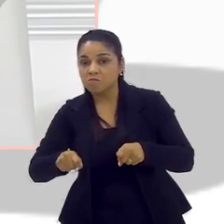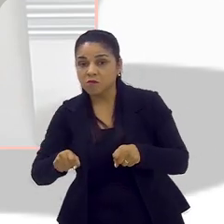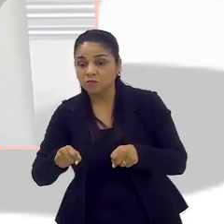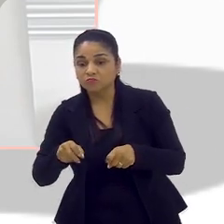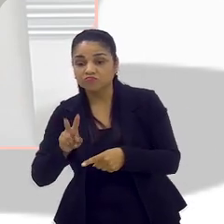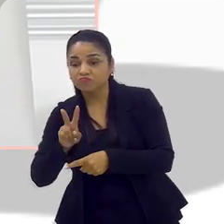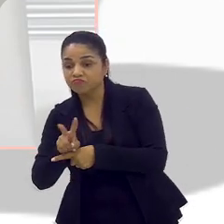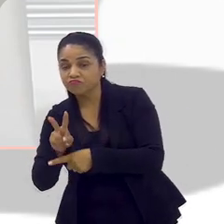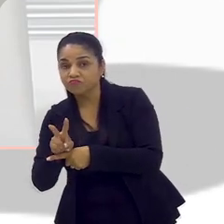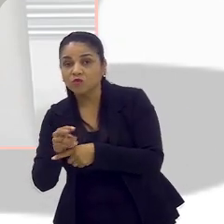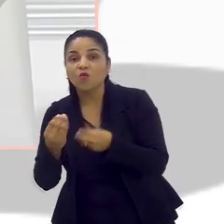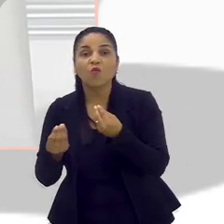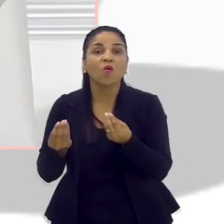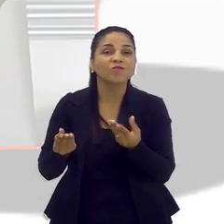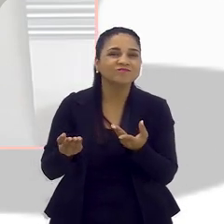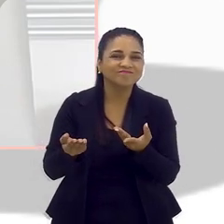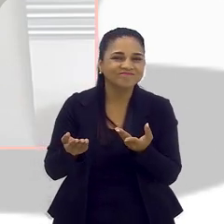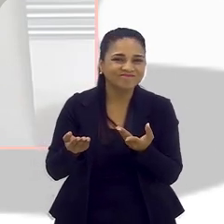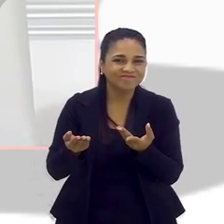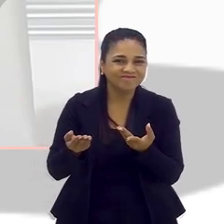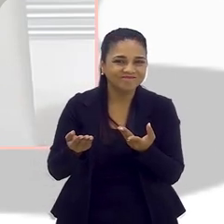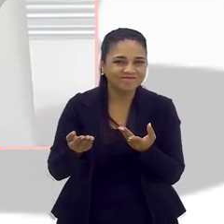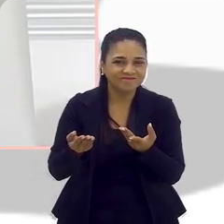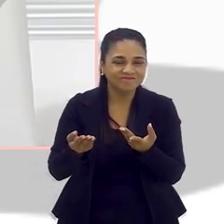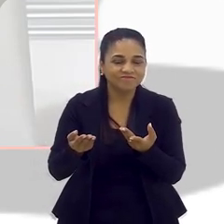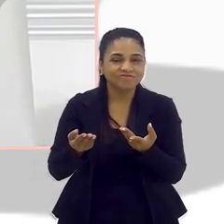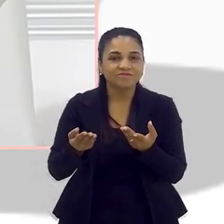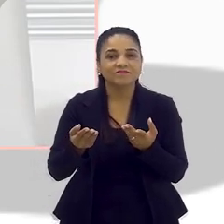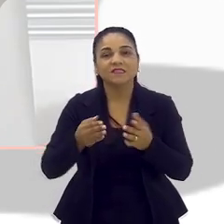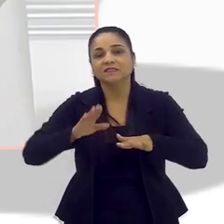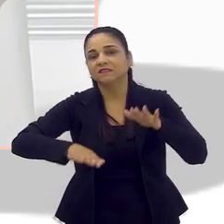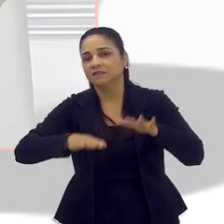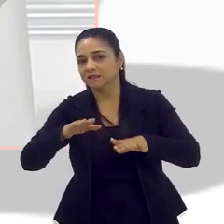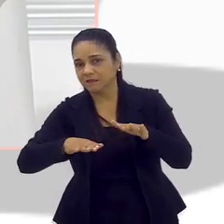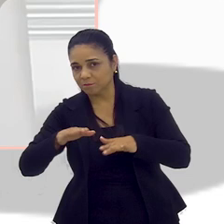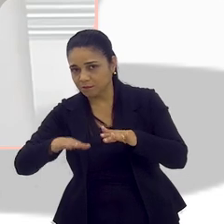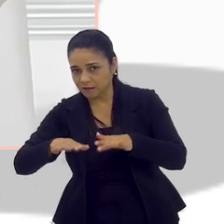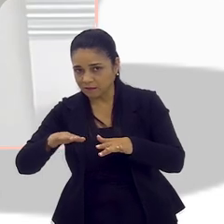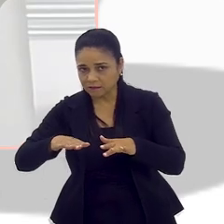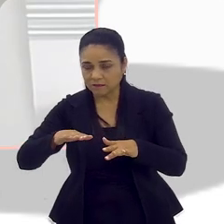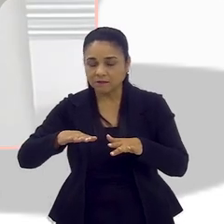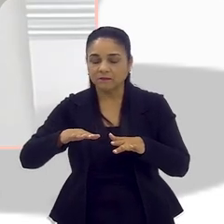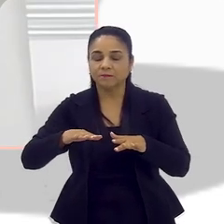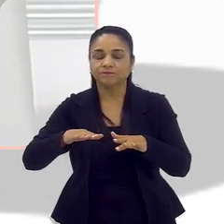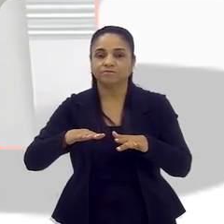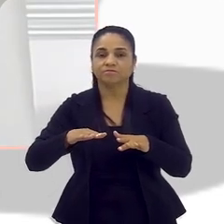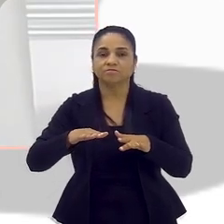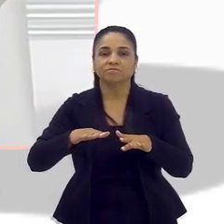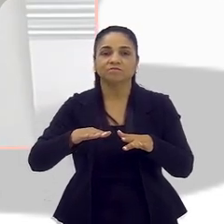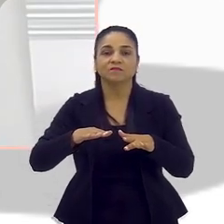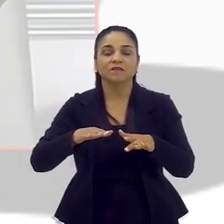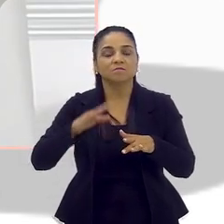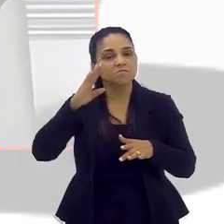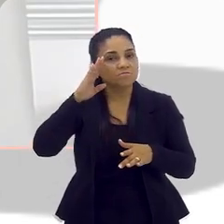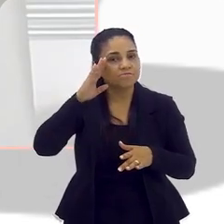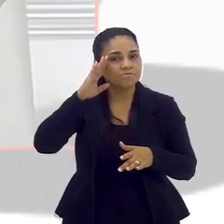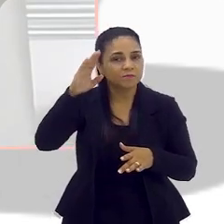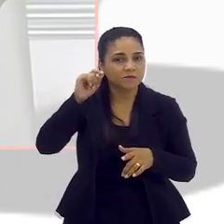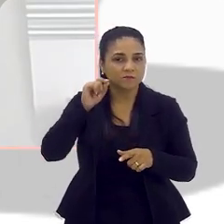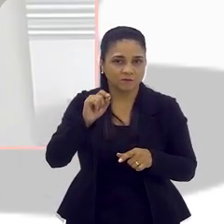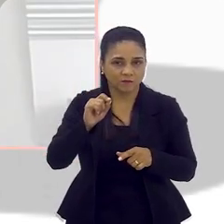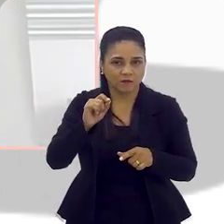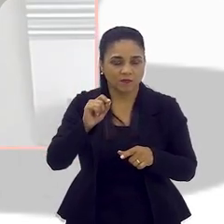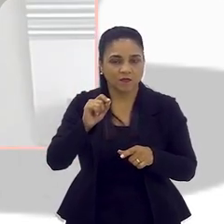deixar a moto embaixo do prédio. Então, assim, eles vão de acordo com as circunstâncias, e sempre pensando